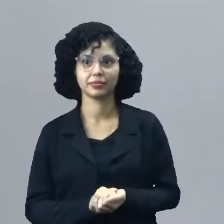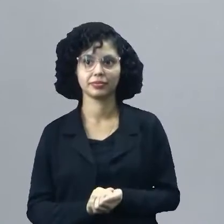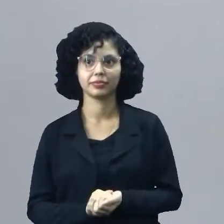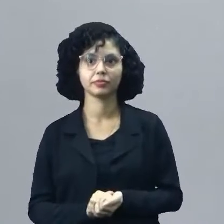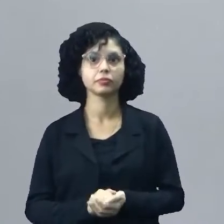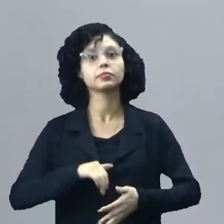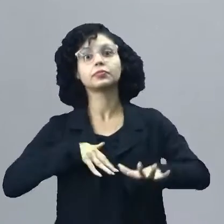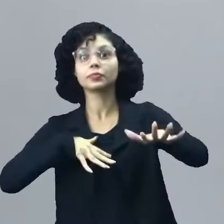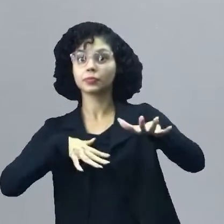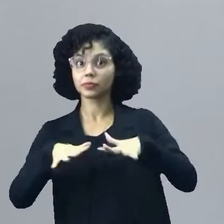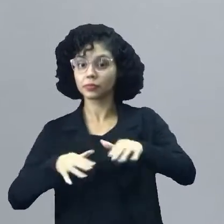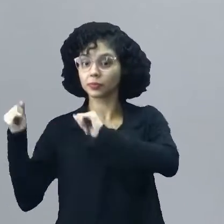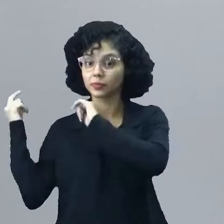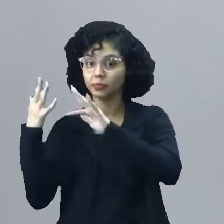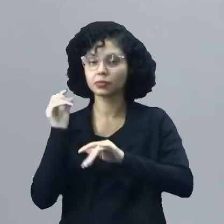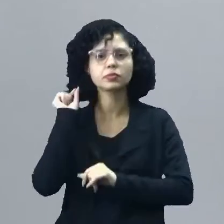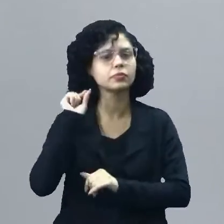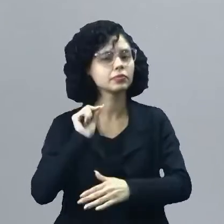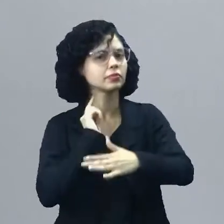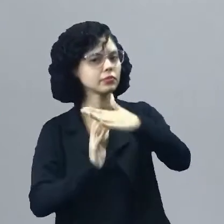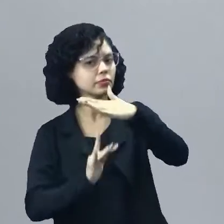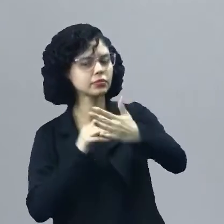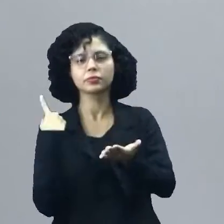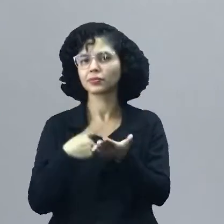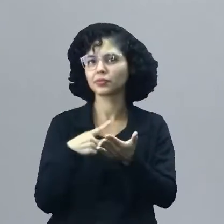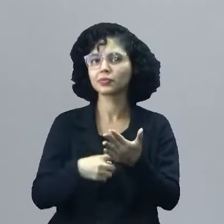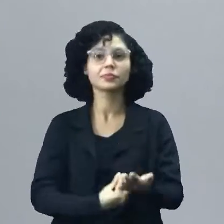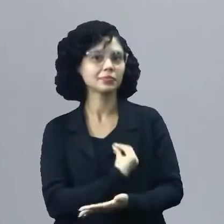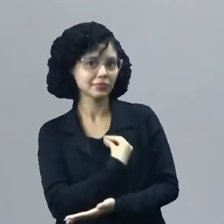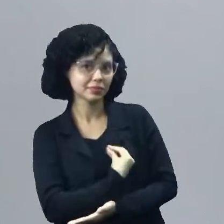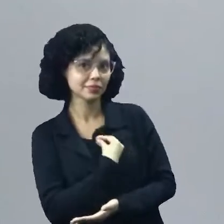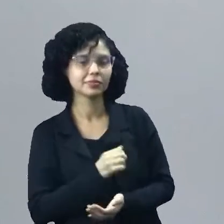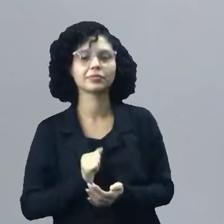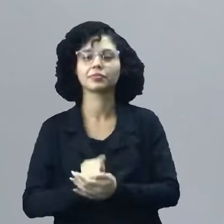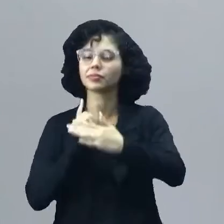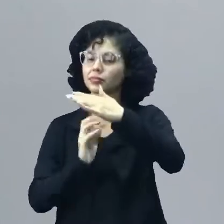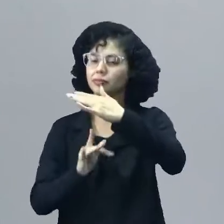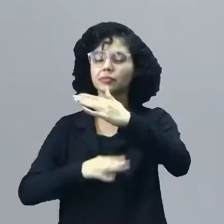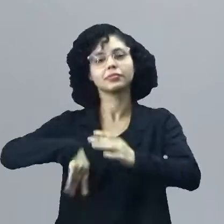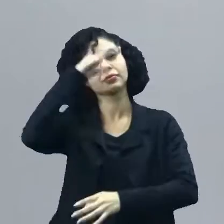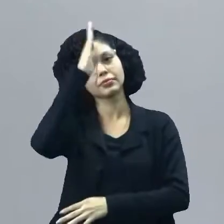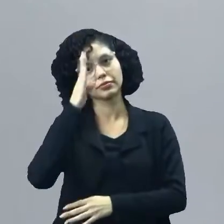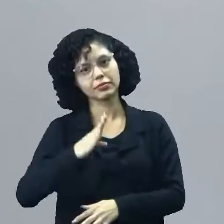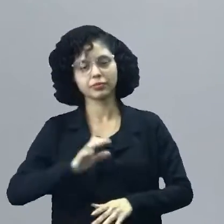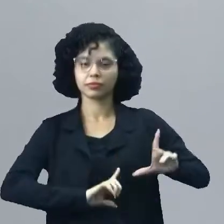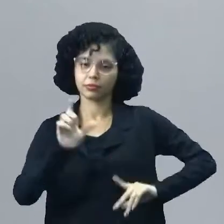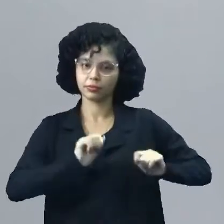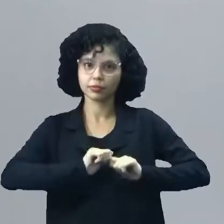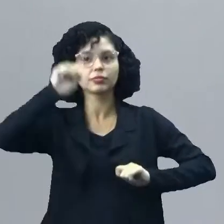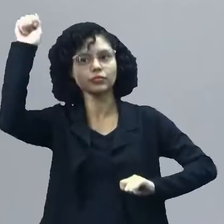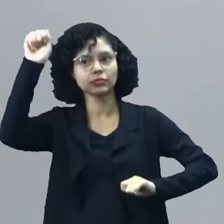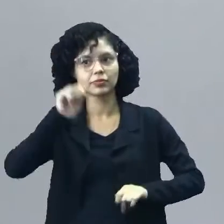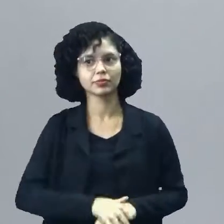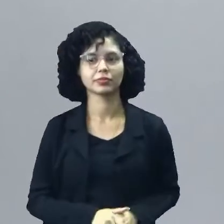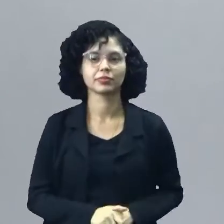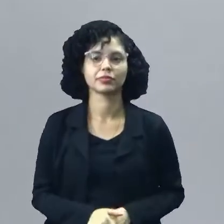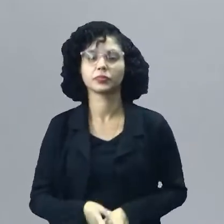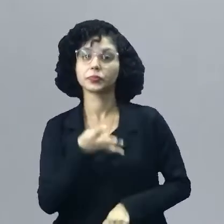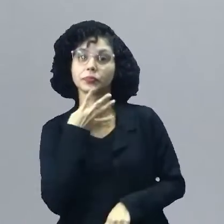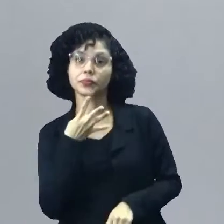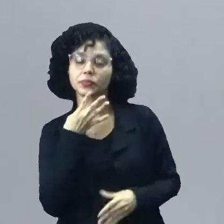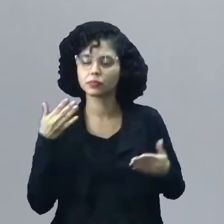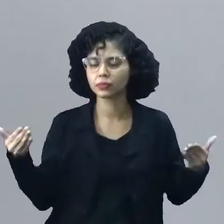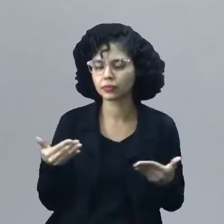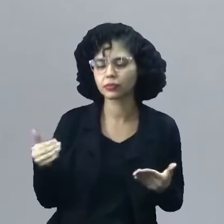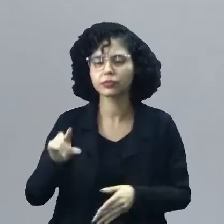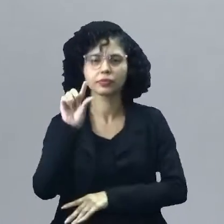os motivos das migrações e condições de vida dos migrantes no Brasil e no Acre. A gente vai conhecer